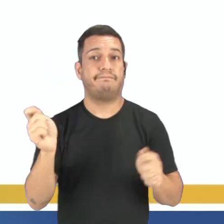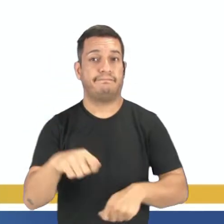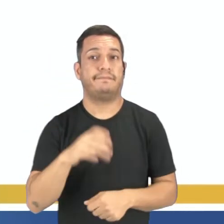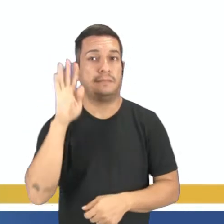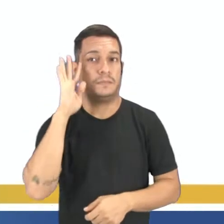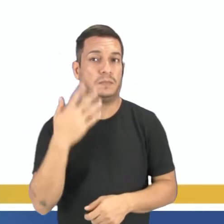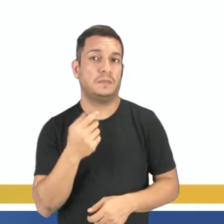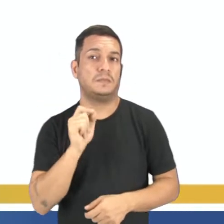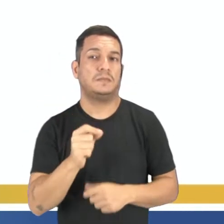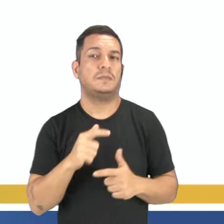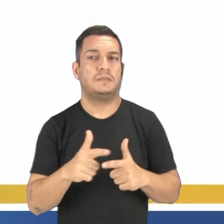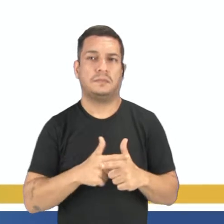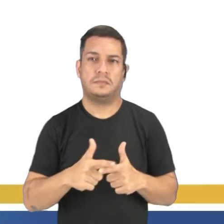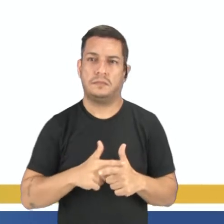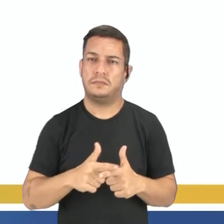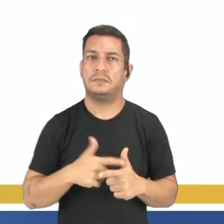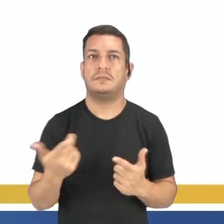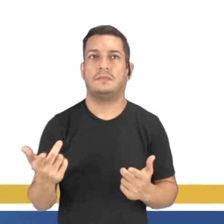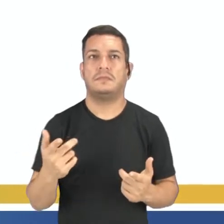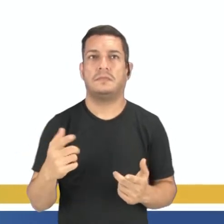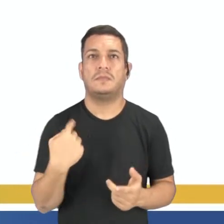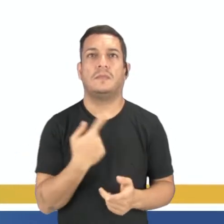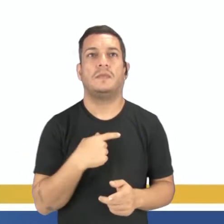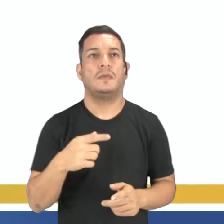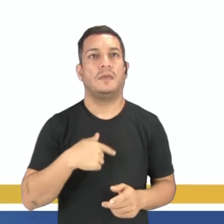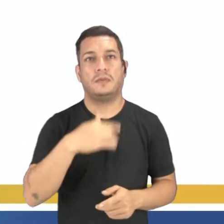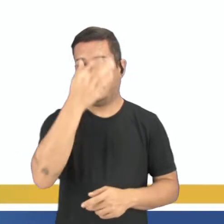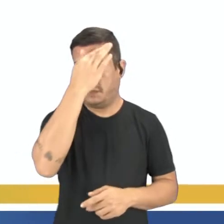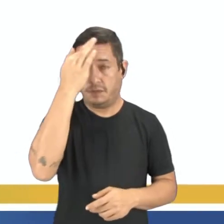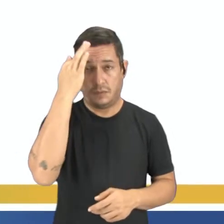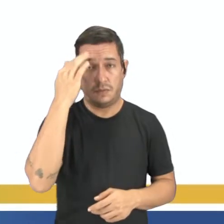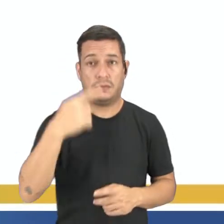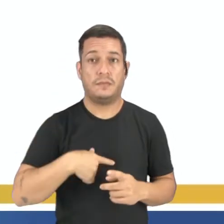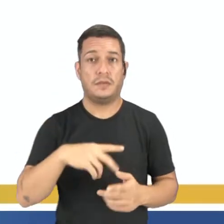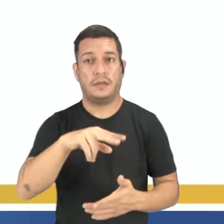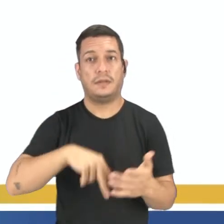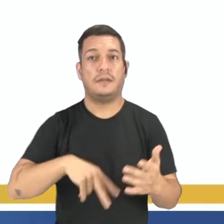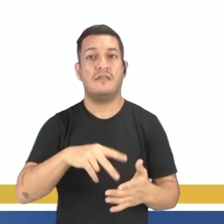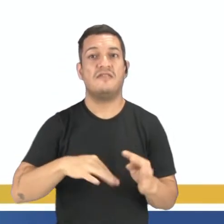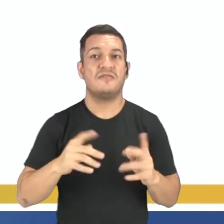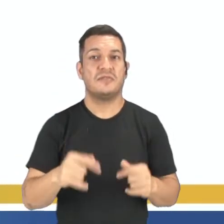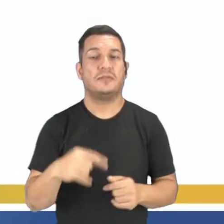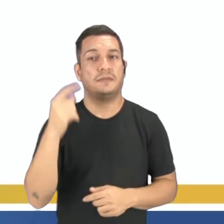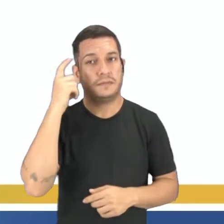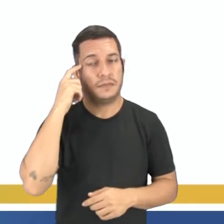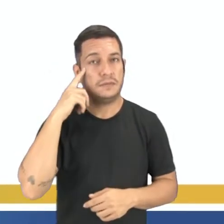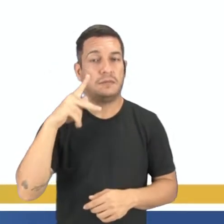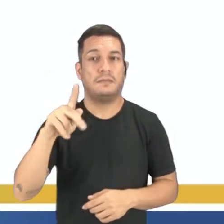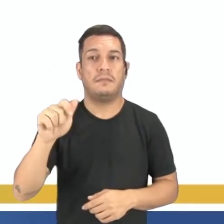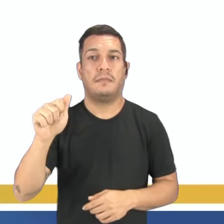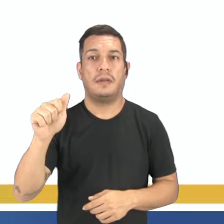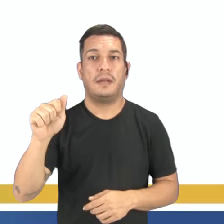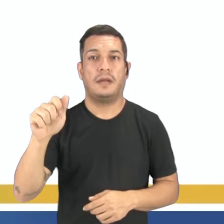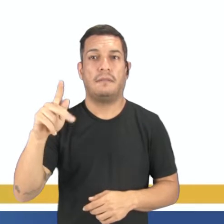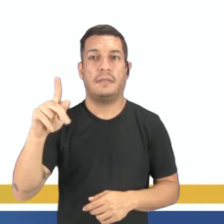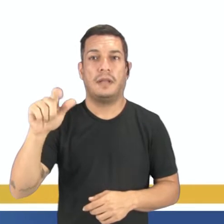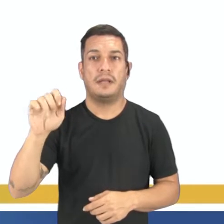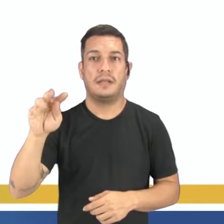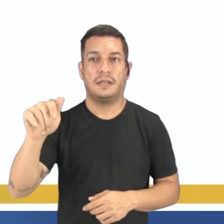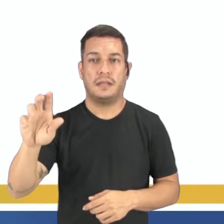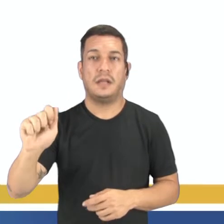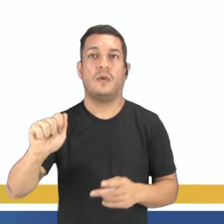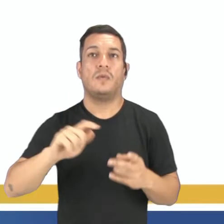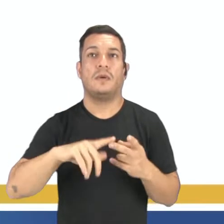resolver toda espécie de problemas, não nos tornaríamos filósofos por ter lido todos os raciocínios de Platão e Aristóteles, sem